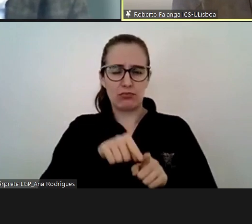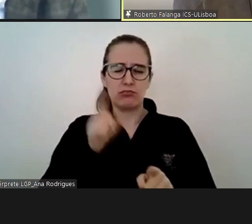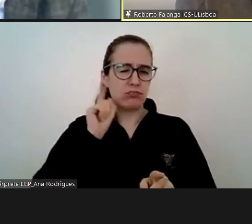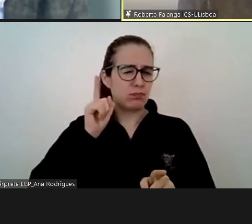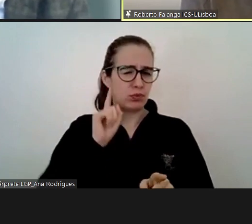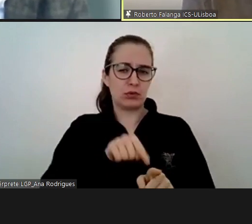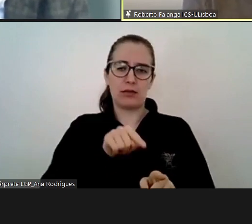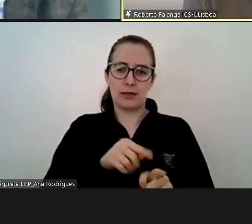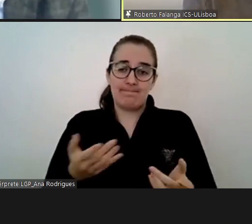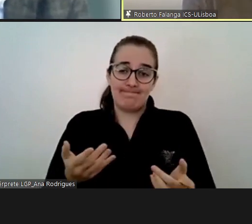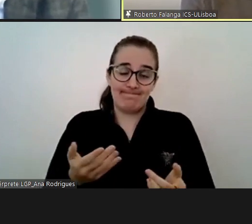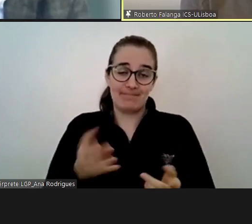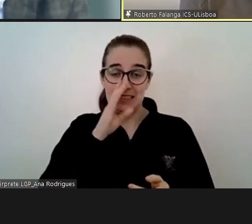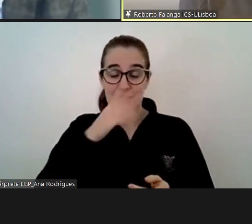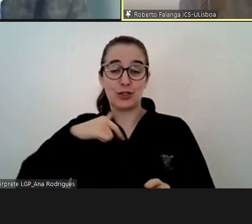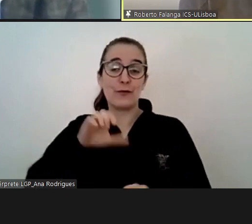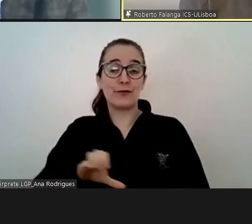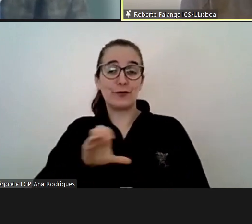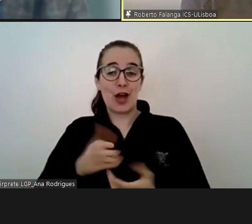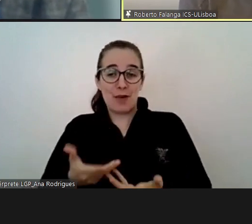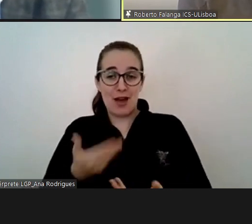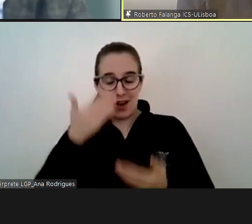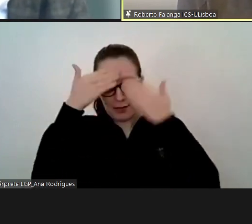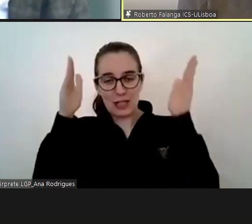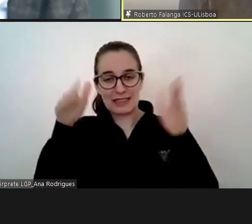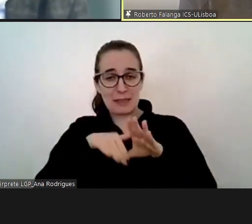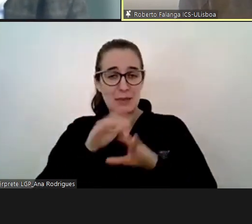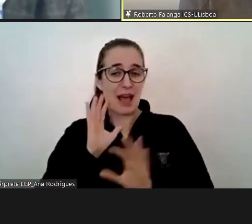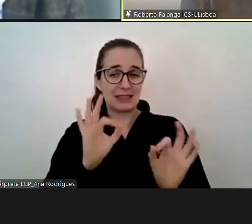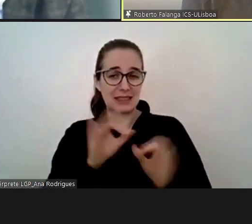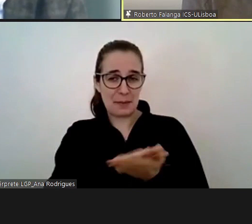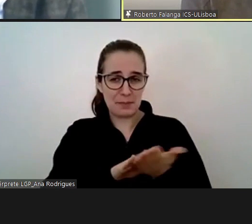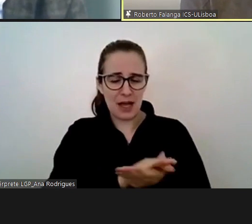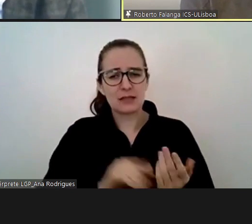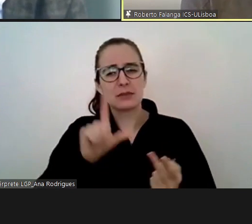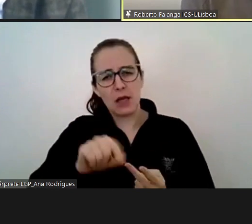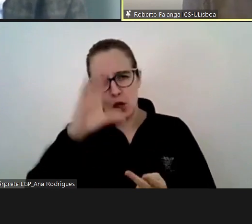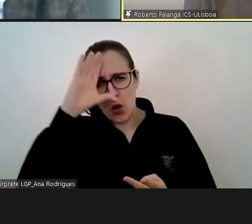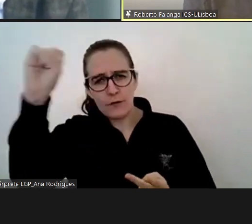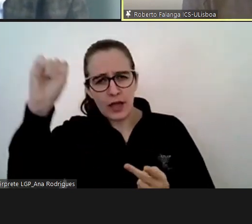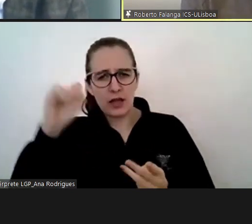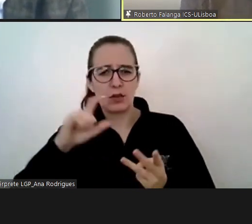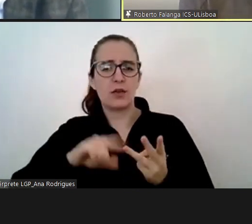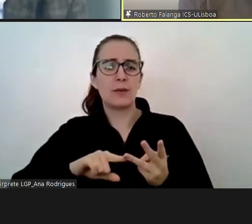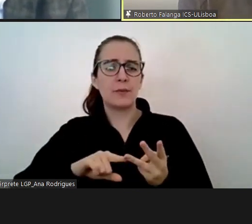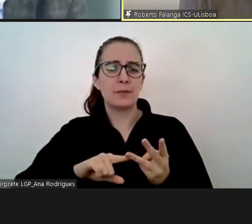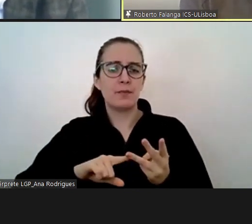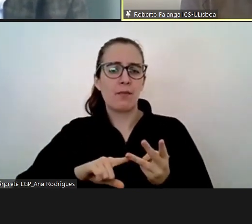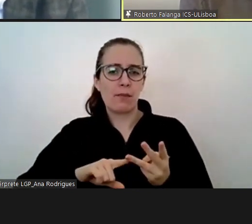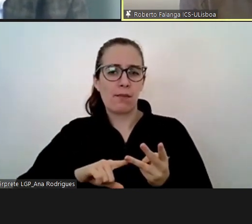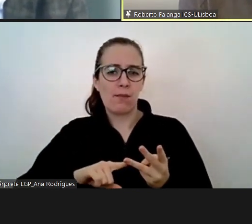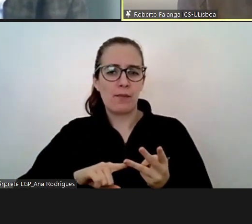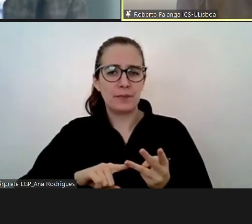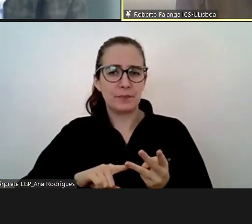importantíssimas numa democracia representativa, mas há aqui, nós também temos governos, temos executivos que deveriam ser capazes